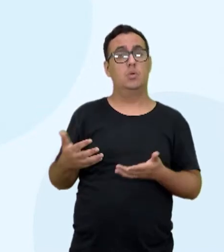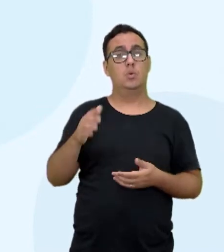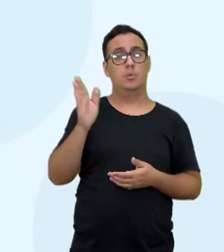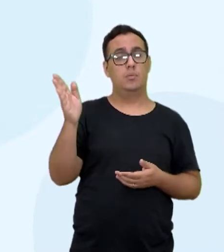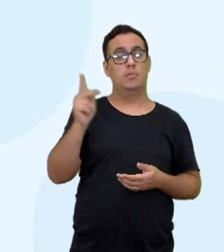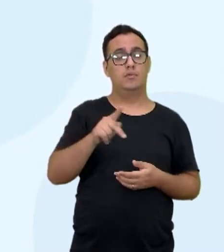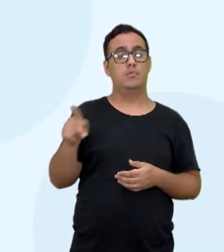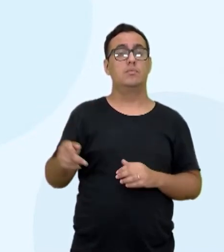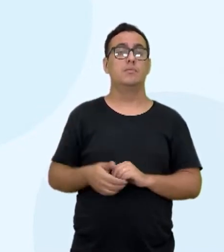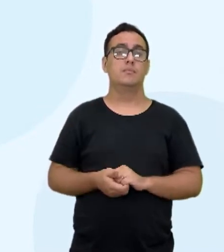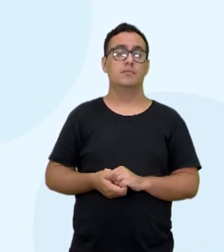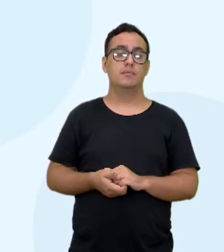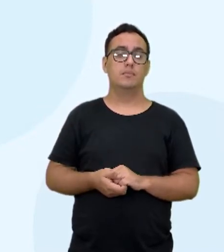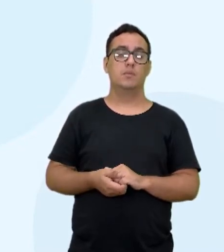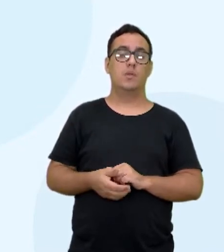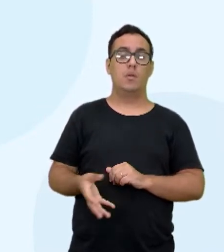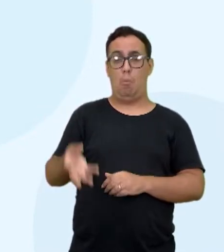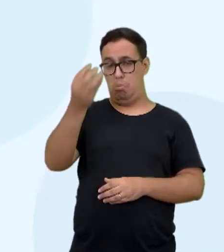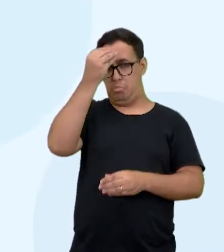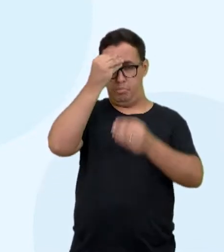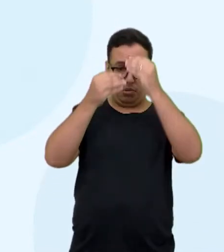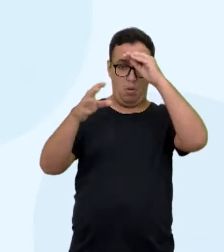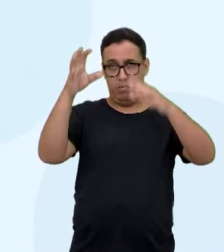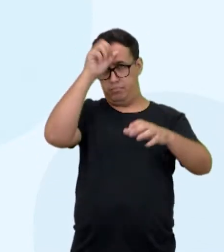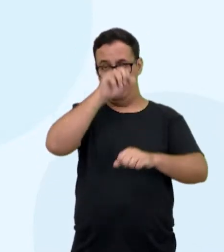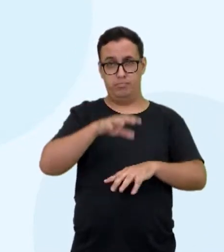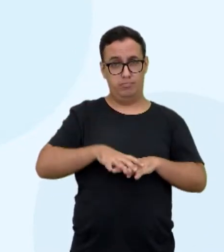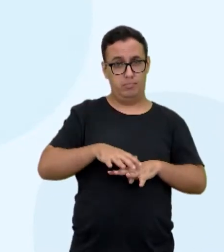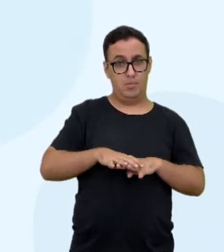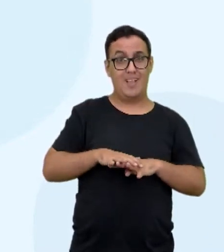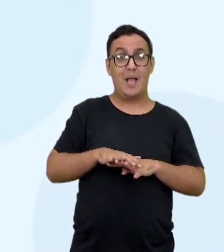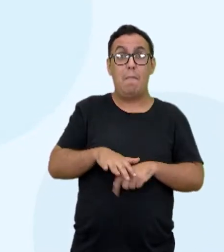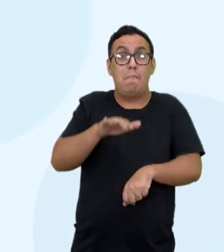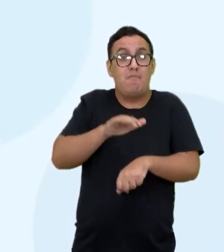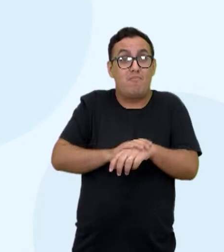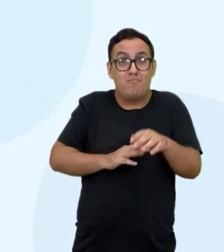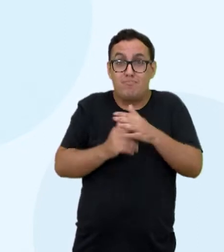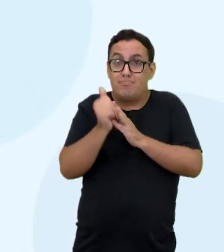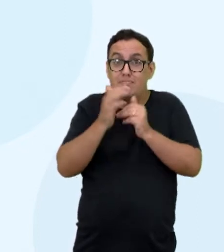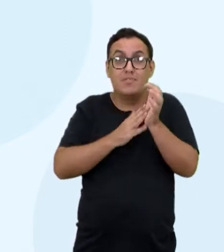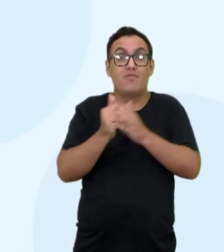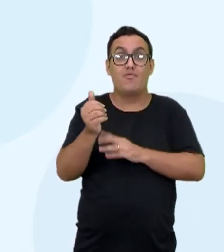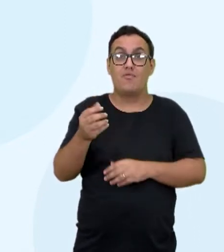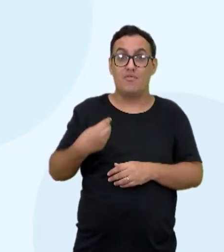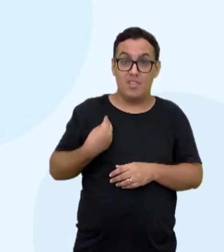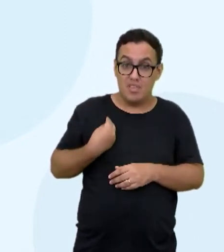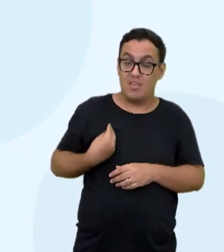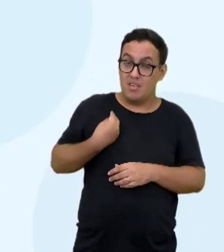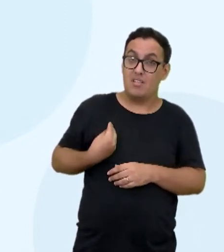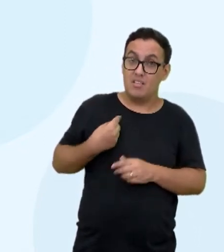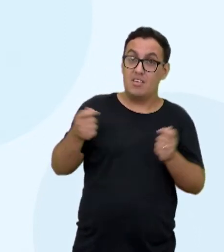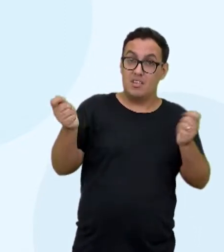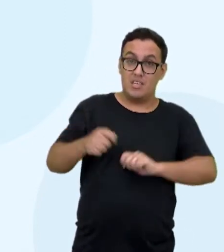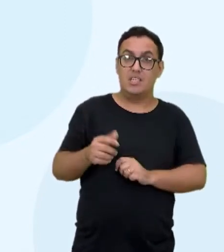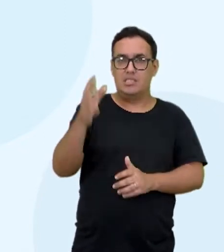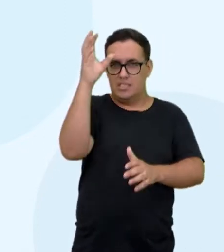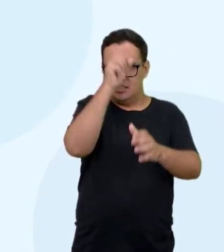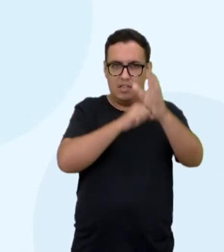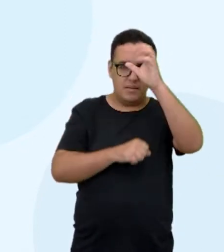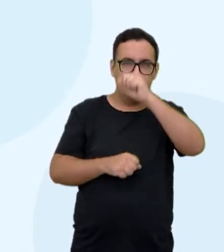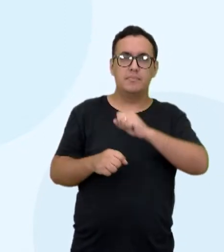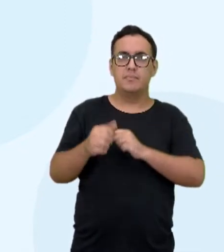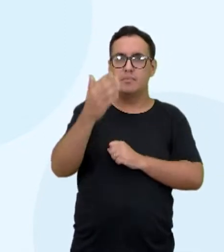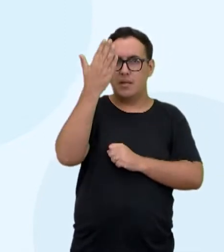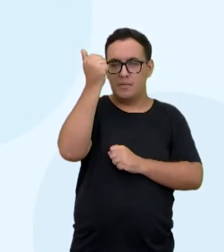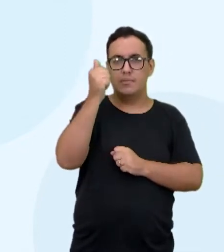D'Ambrosio. O conhecimento matemático prático da vida, que a gente pode chamar de saberes